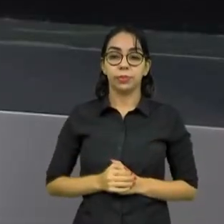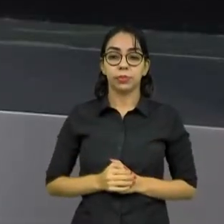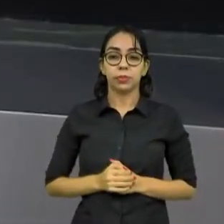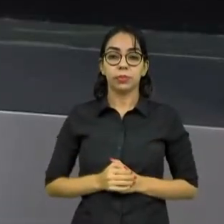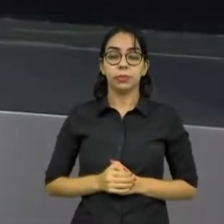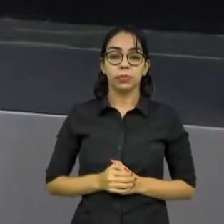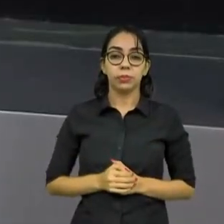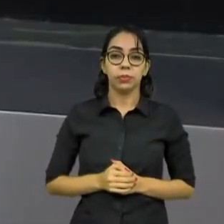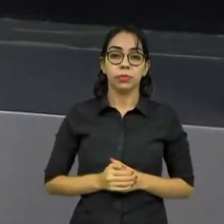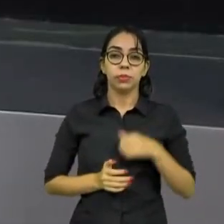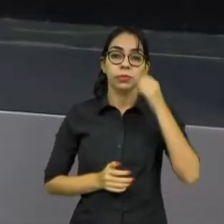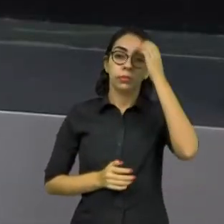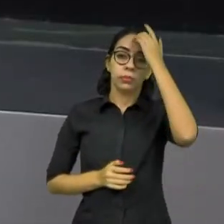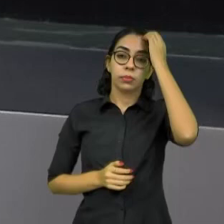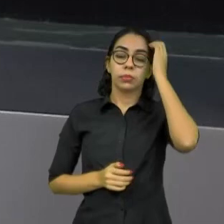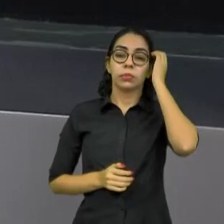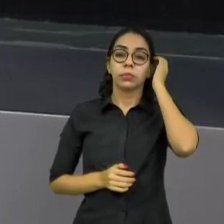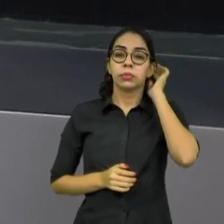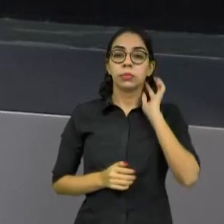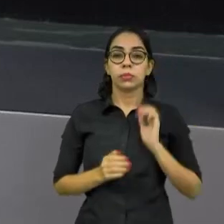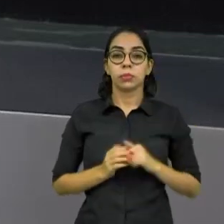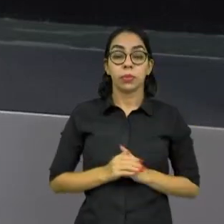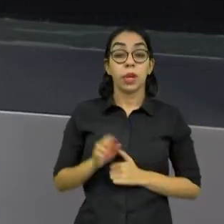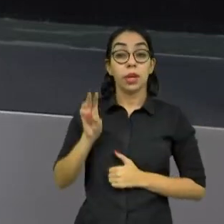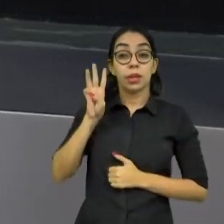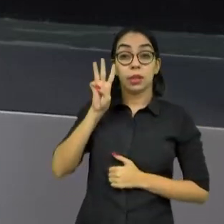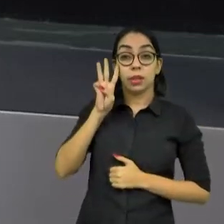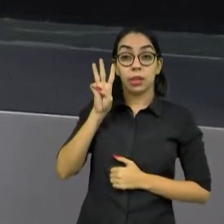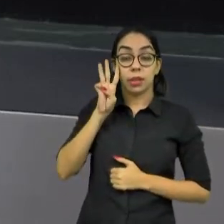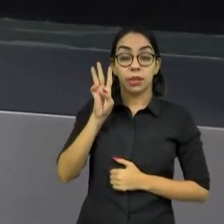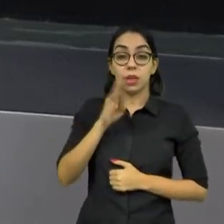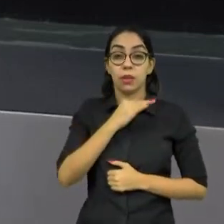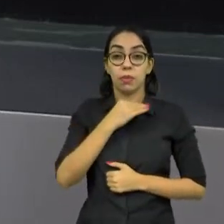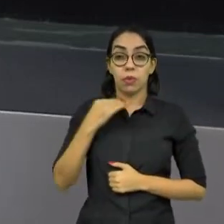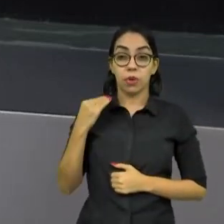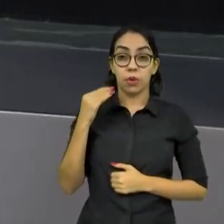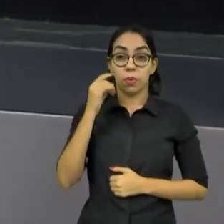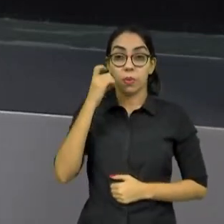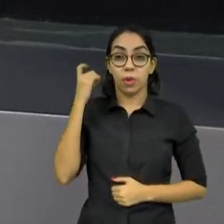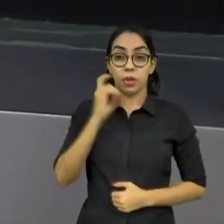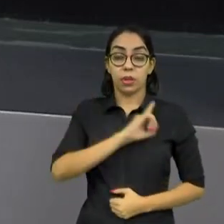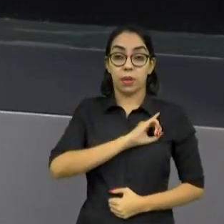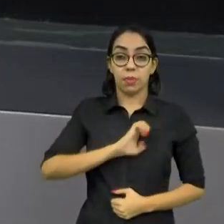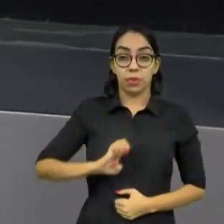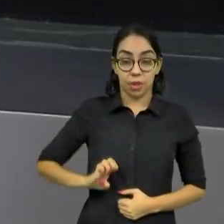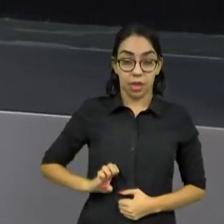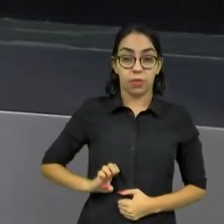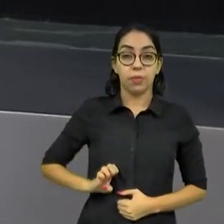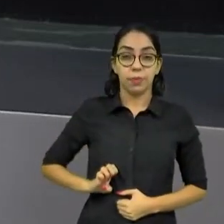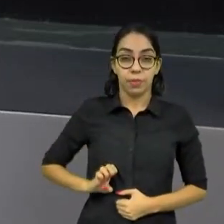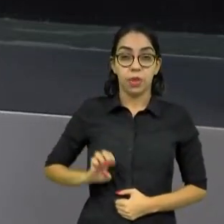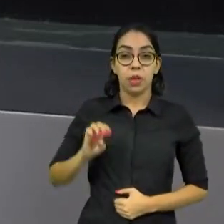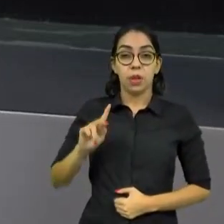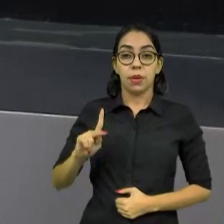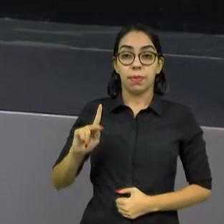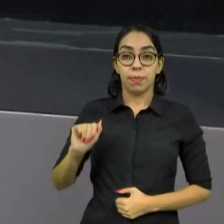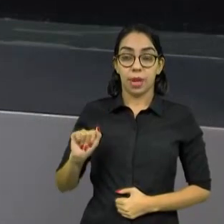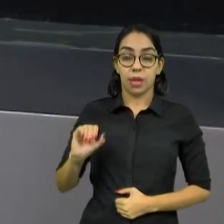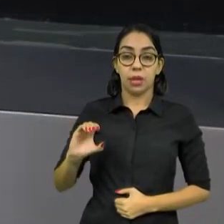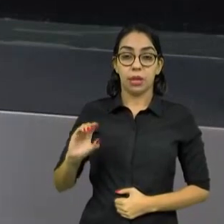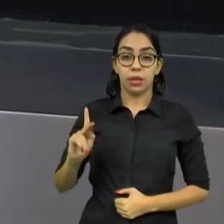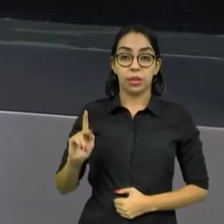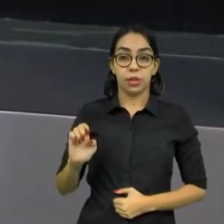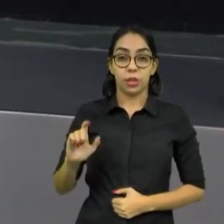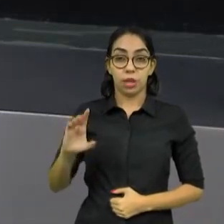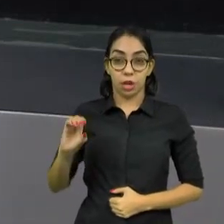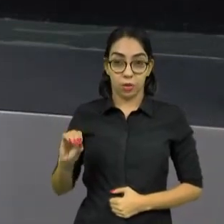Faleceu nesta terça-feira o ex-deputado estadual Edísio Pacheco. Natural de Itapipoca, Edísio era pedagogo